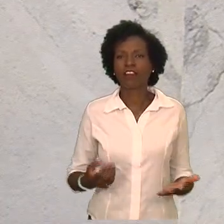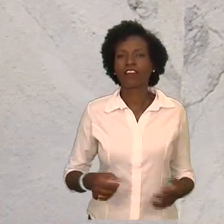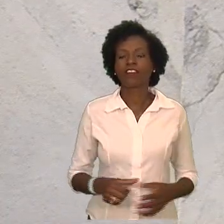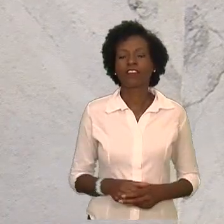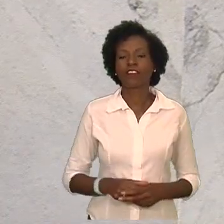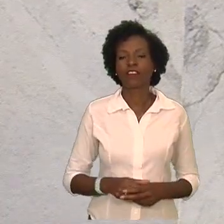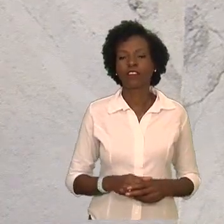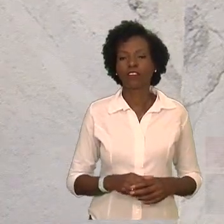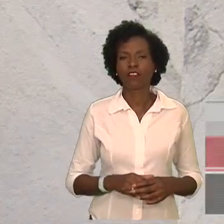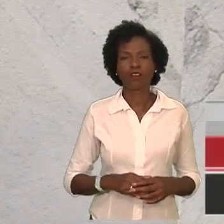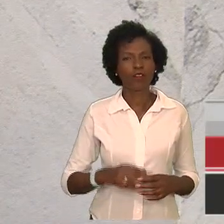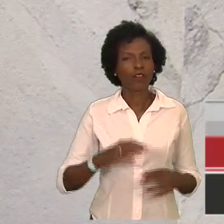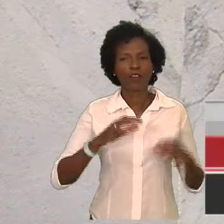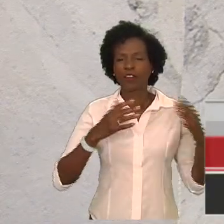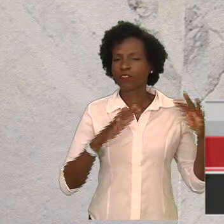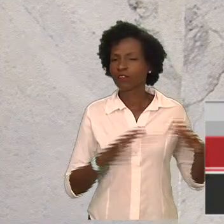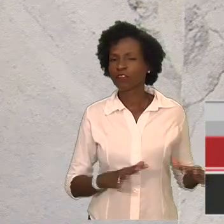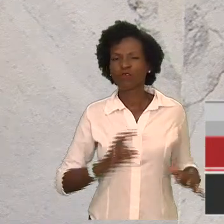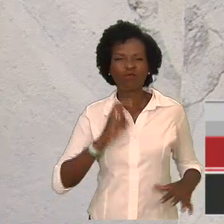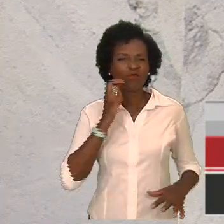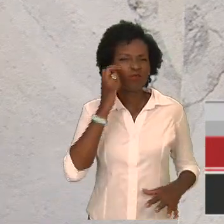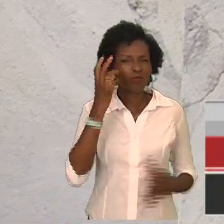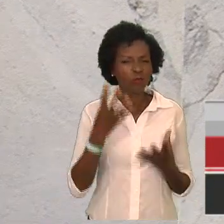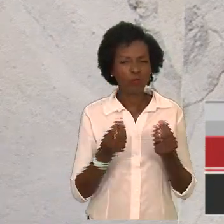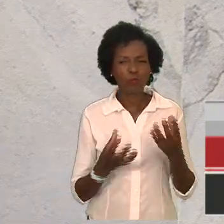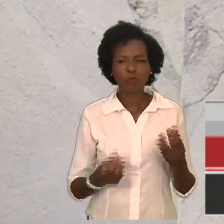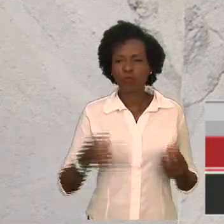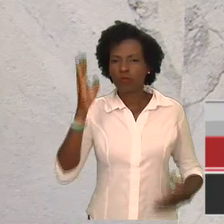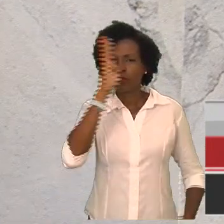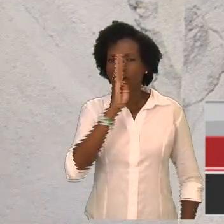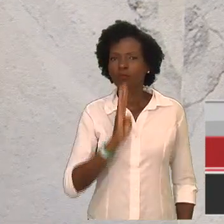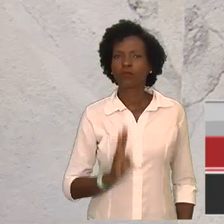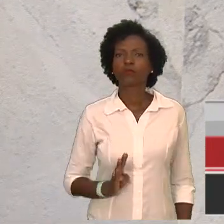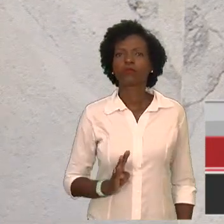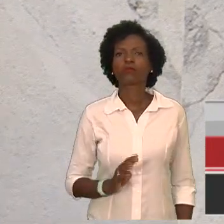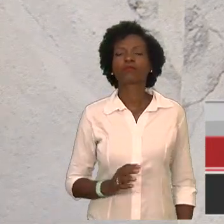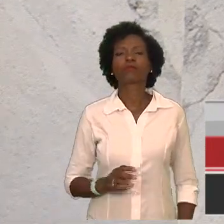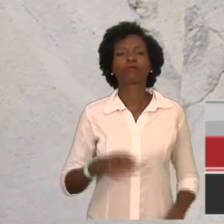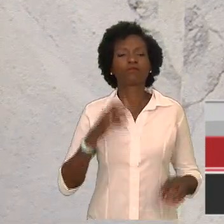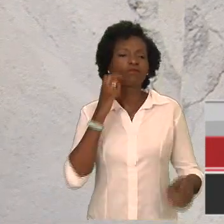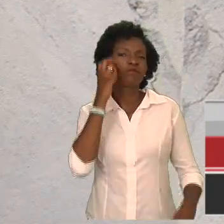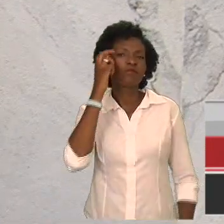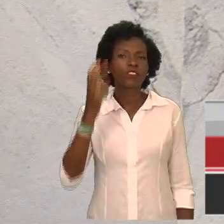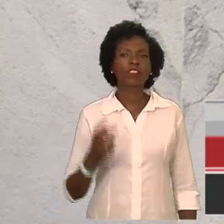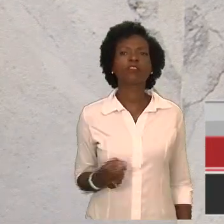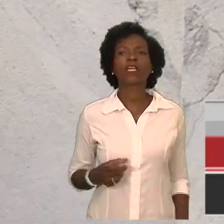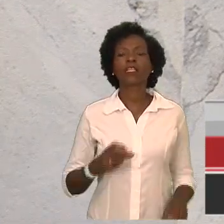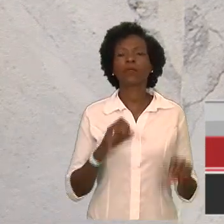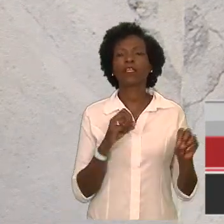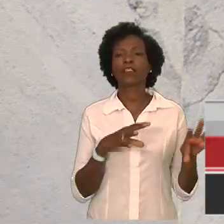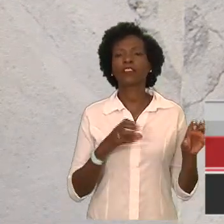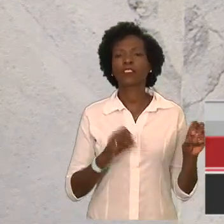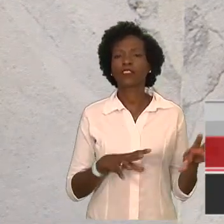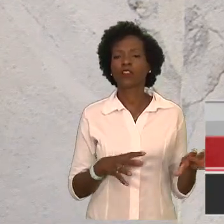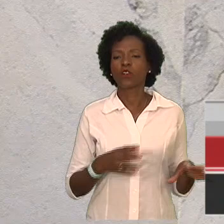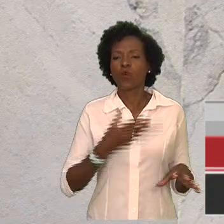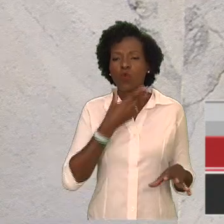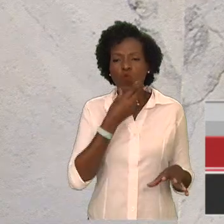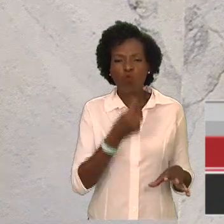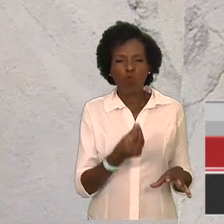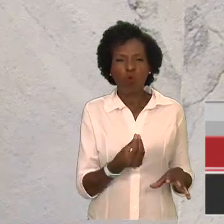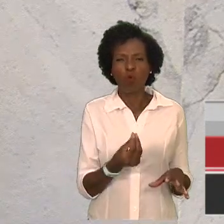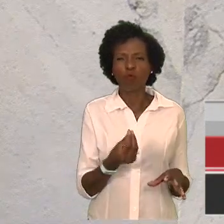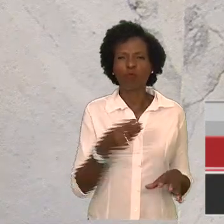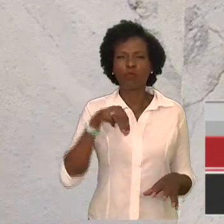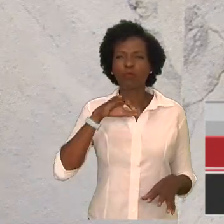esculacho total é uma vergonha para o brasil uma vergonha para a educação brasileira ter um ministro como esse